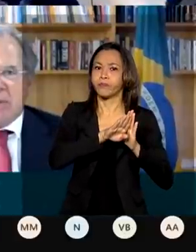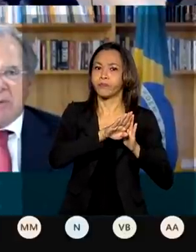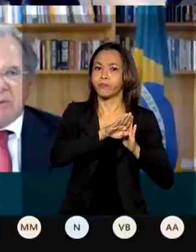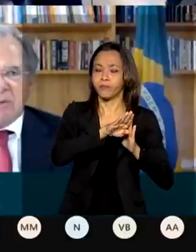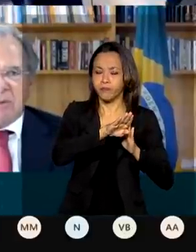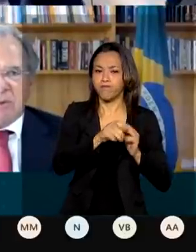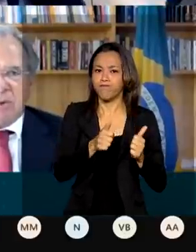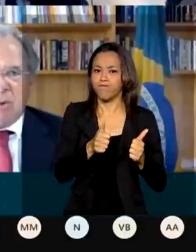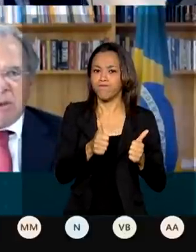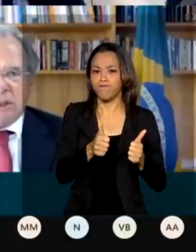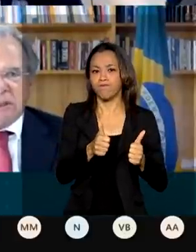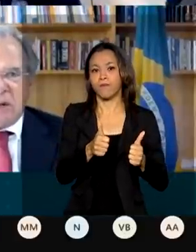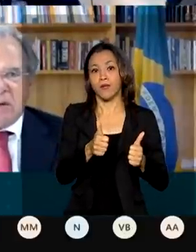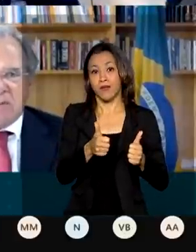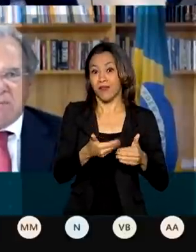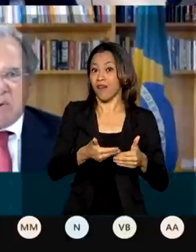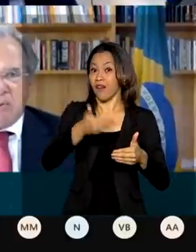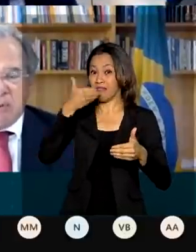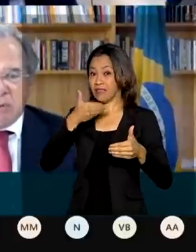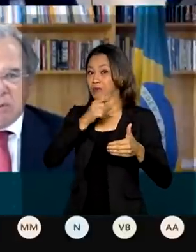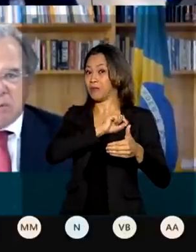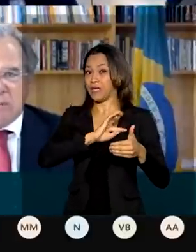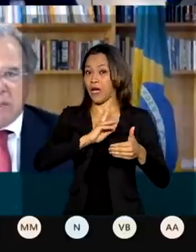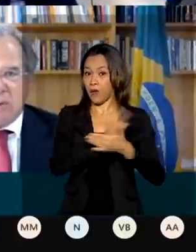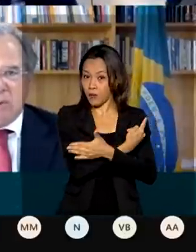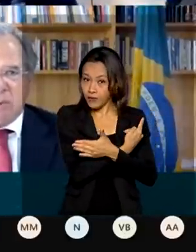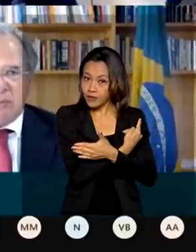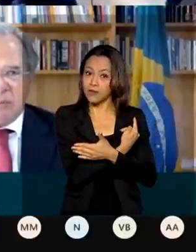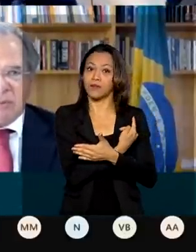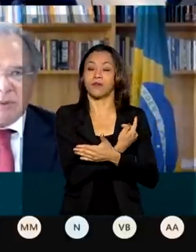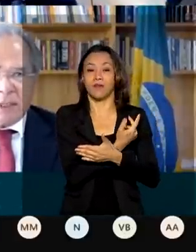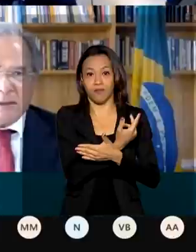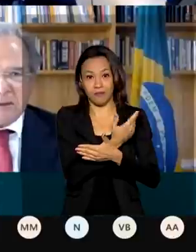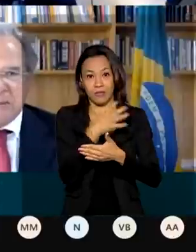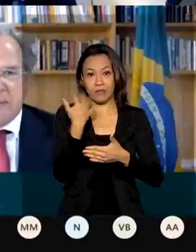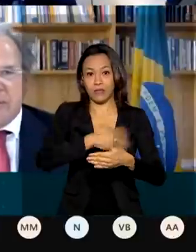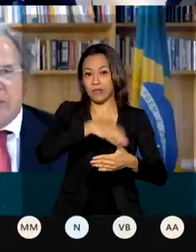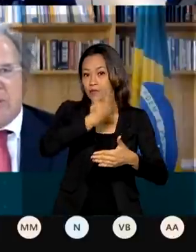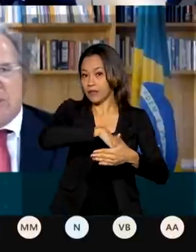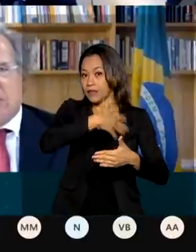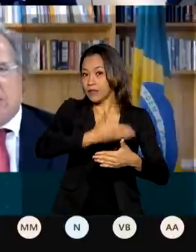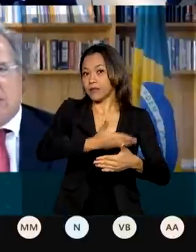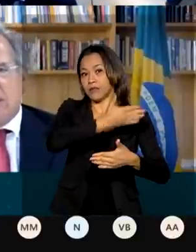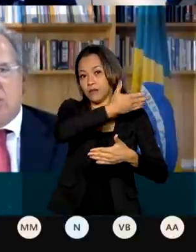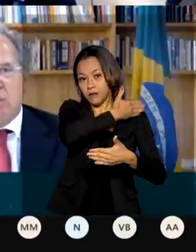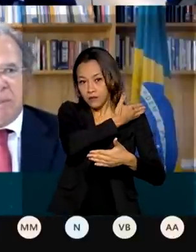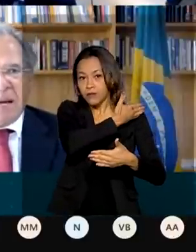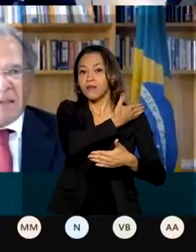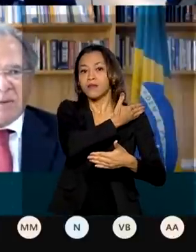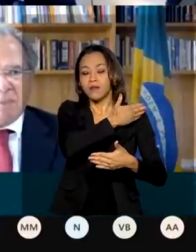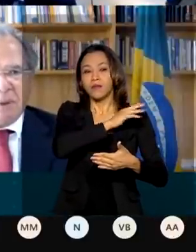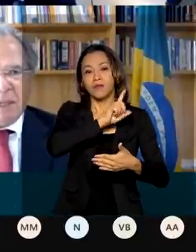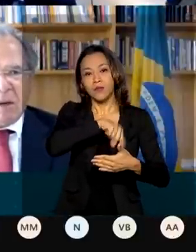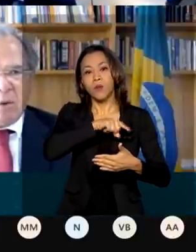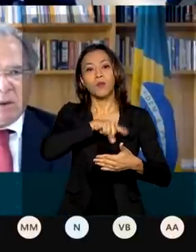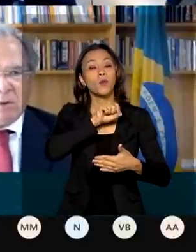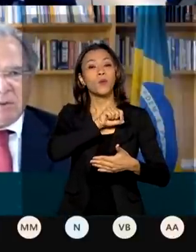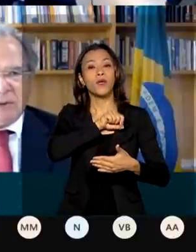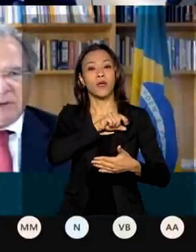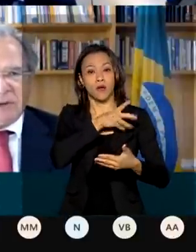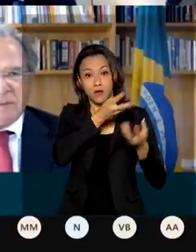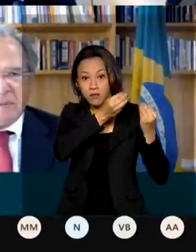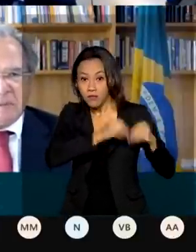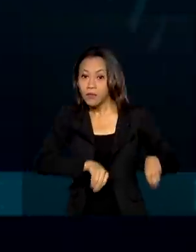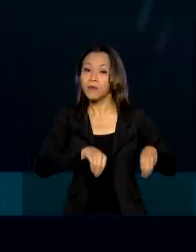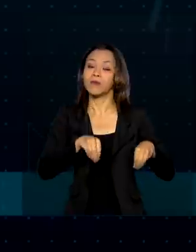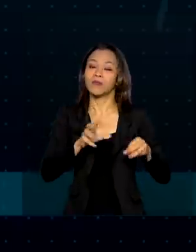após tombo Inicial O fundo mergulho profundo que ela deu é só o impacto da Primeira